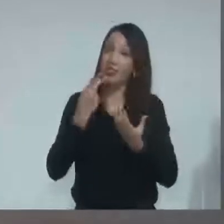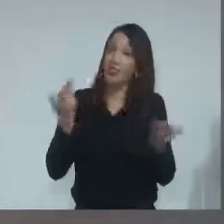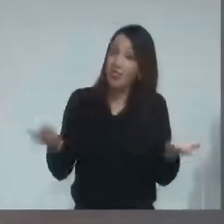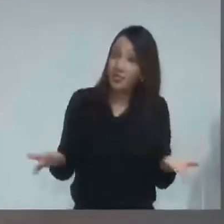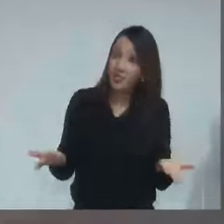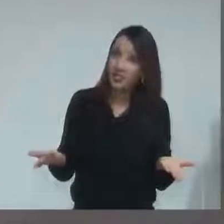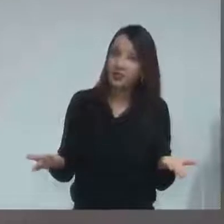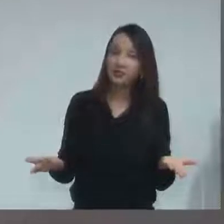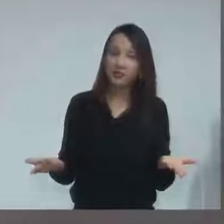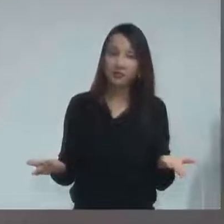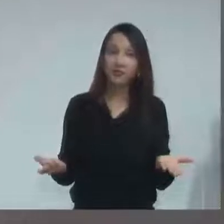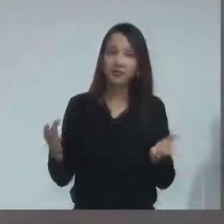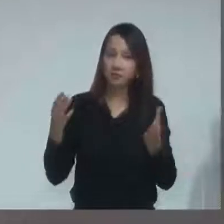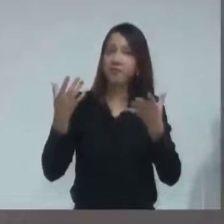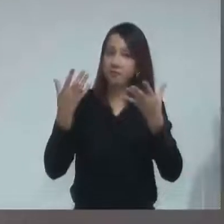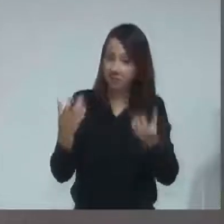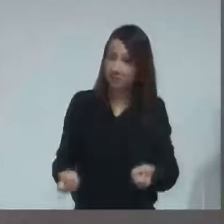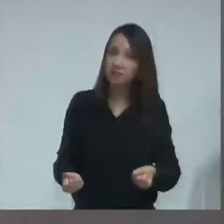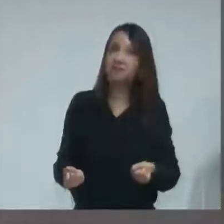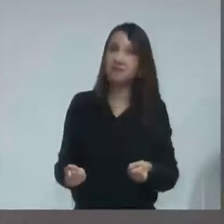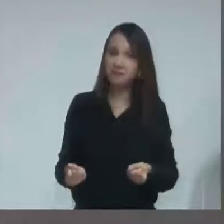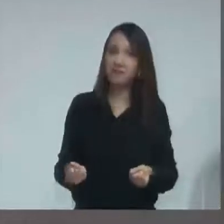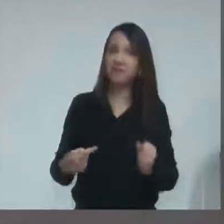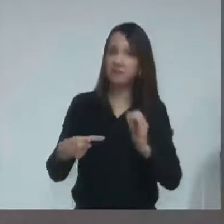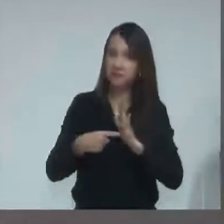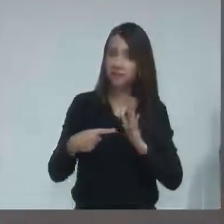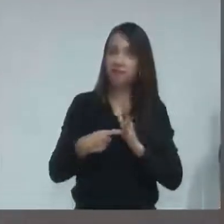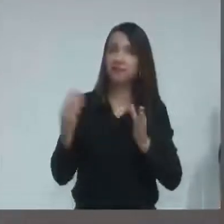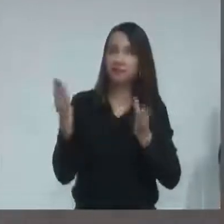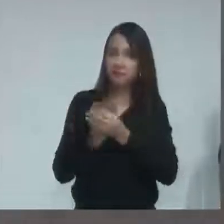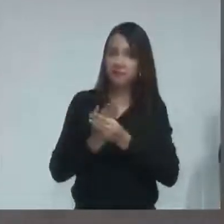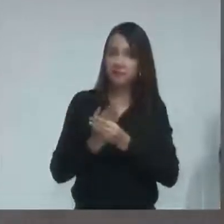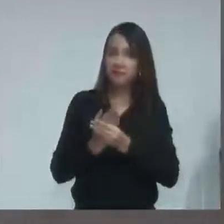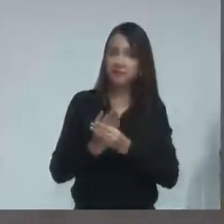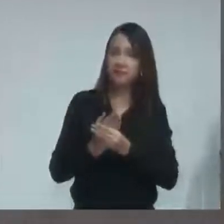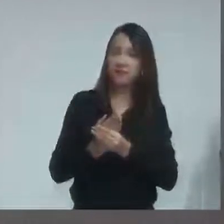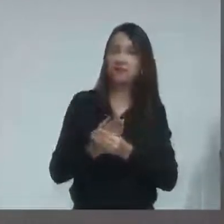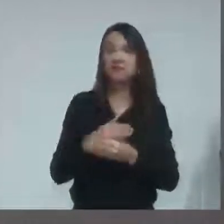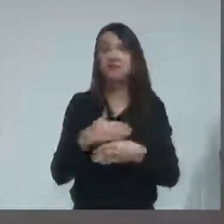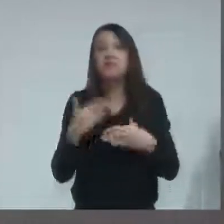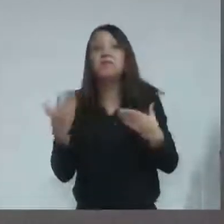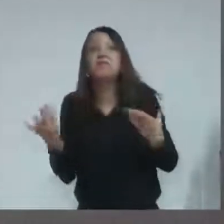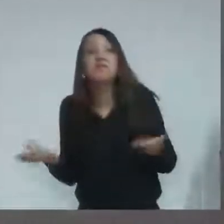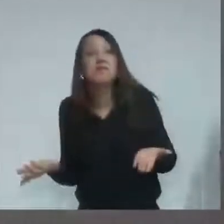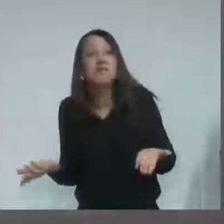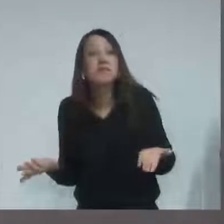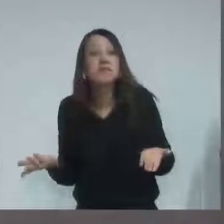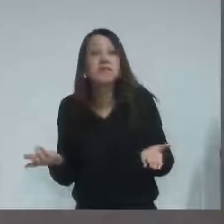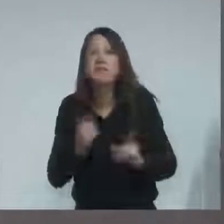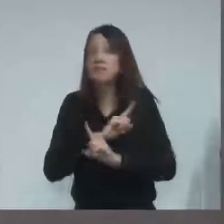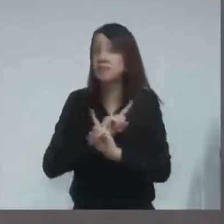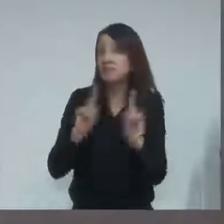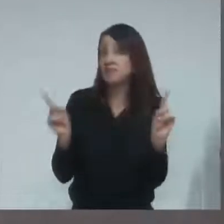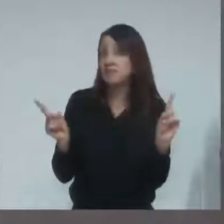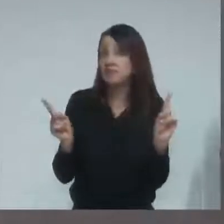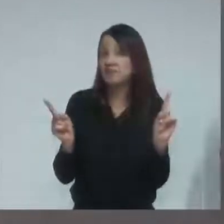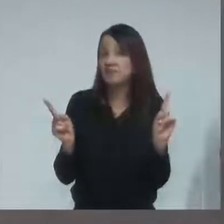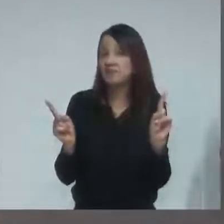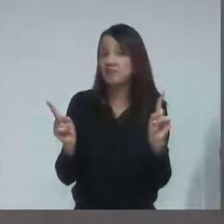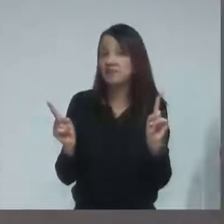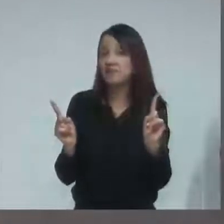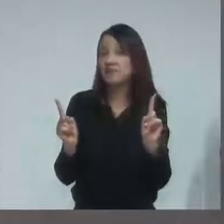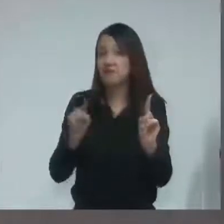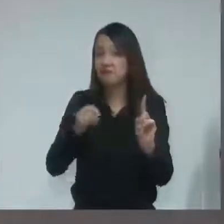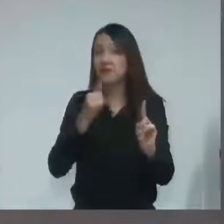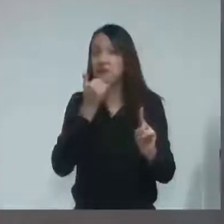nós confirmamos essa denúncia e o prefeito será cassado, ou não. A denúncia é injusta e o prefeito não será cassado.